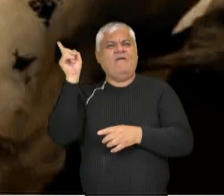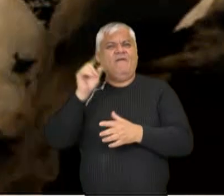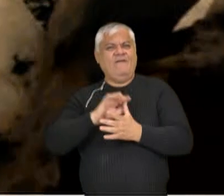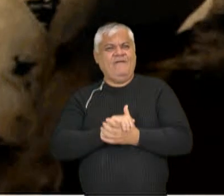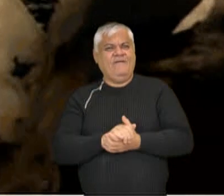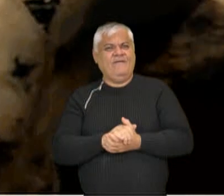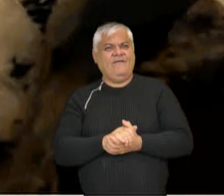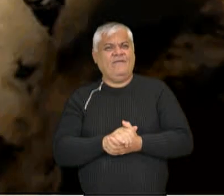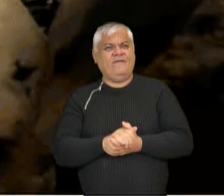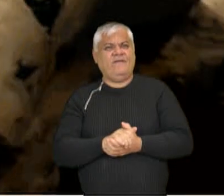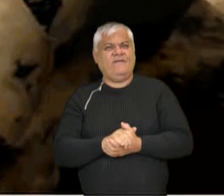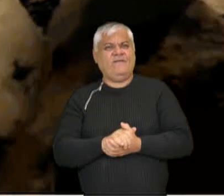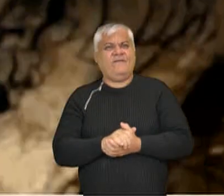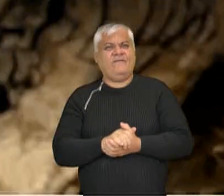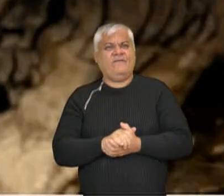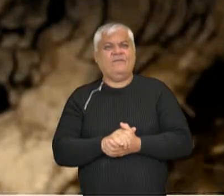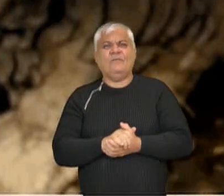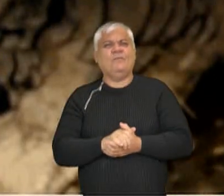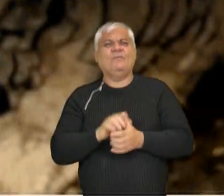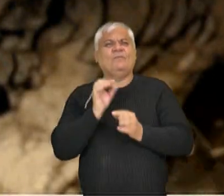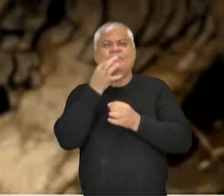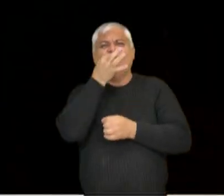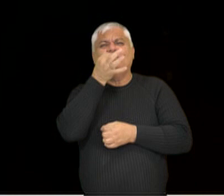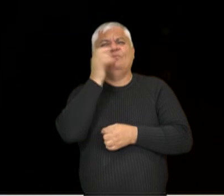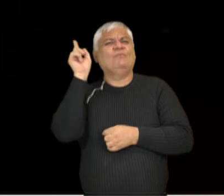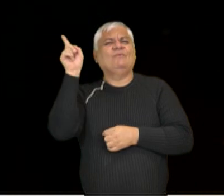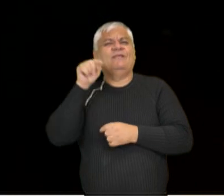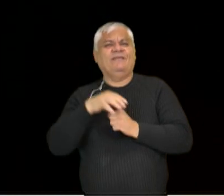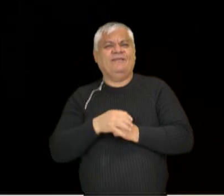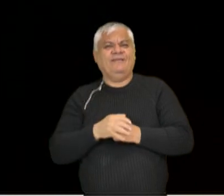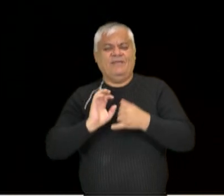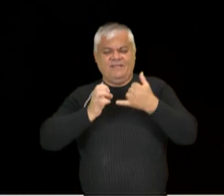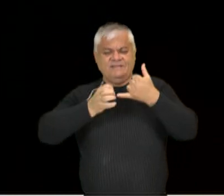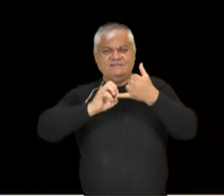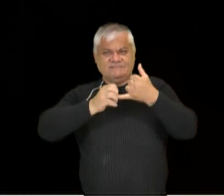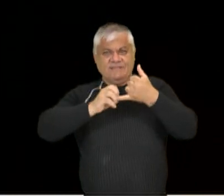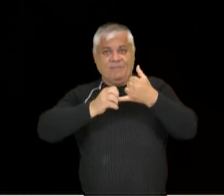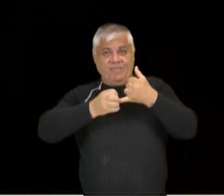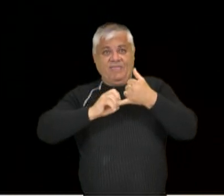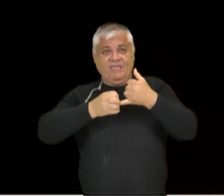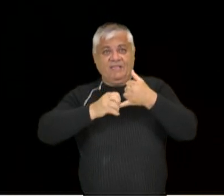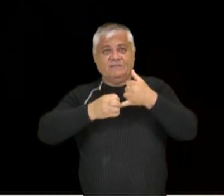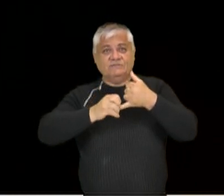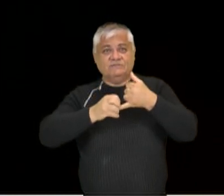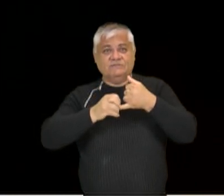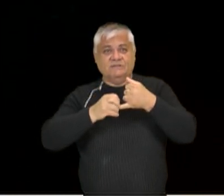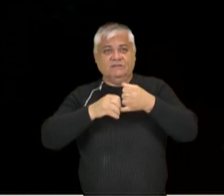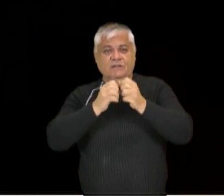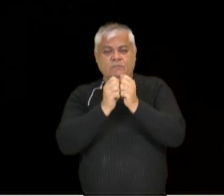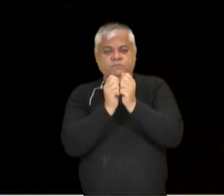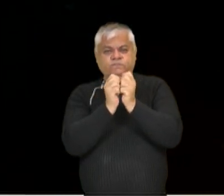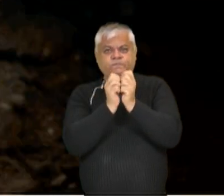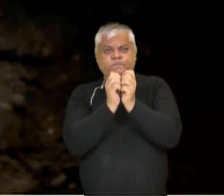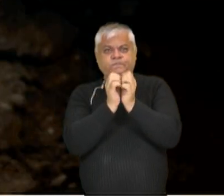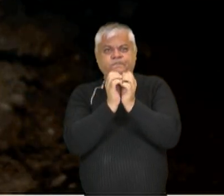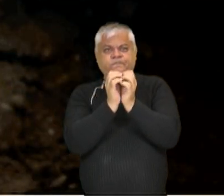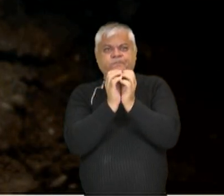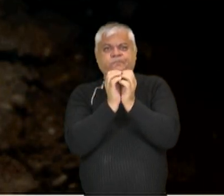que aqui? O que você sugere? A gente está vendo uma semente maravilhosa aqui, olha aqui no seu processo de germinação, né?